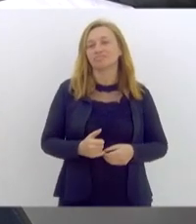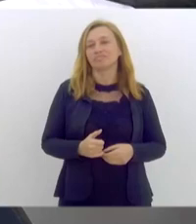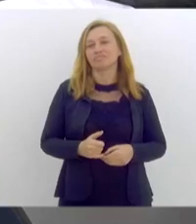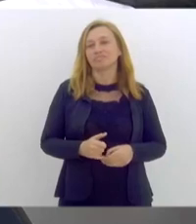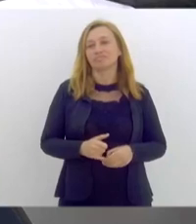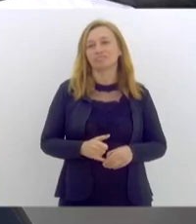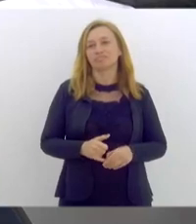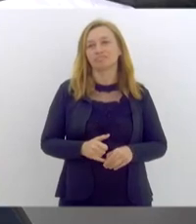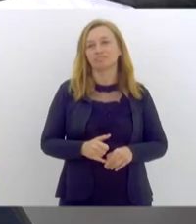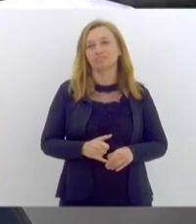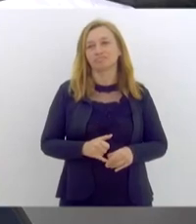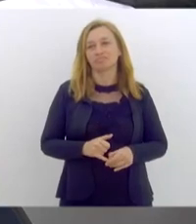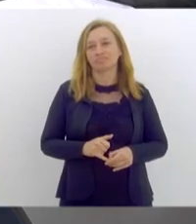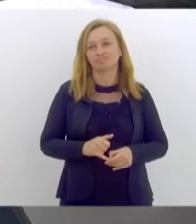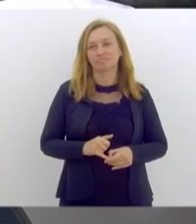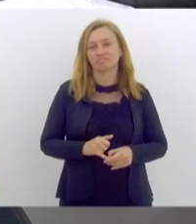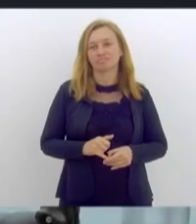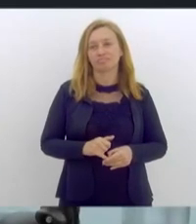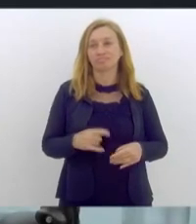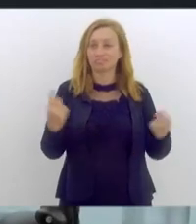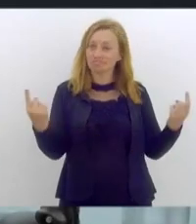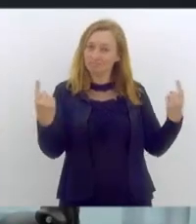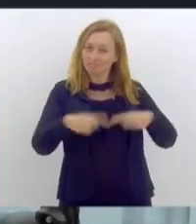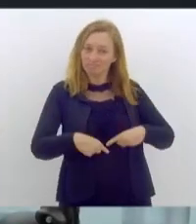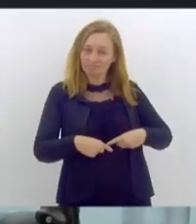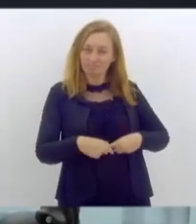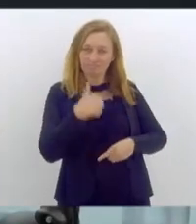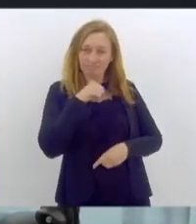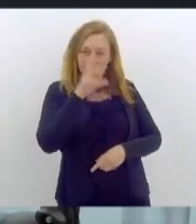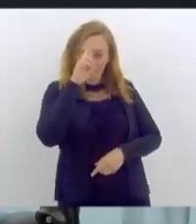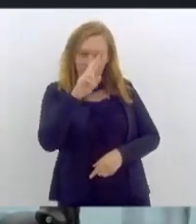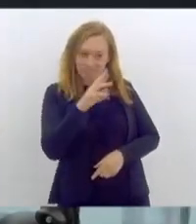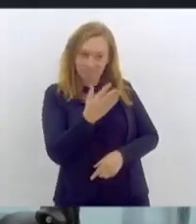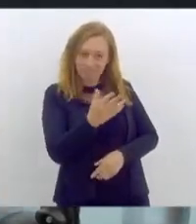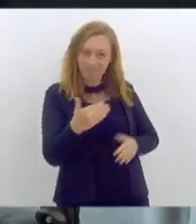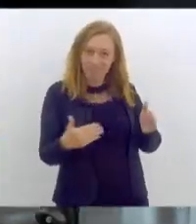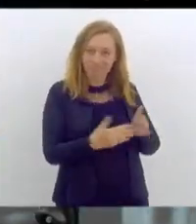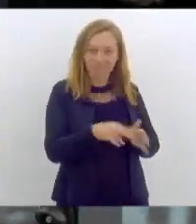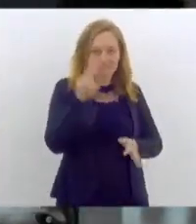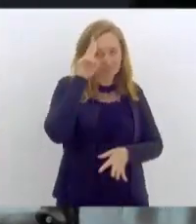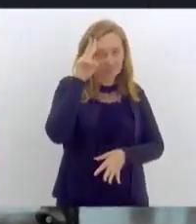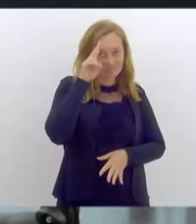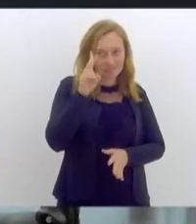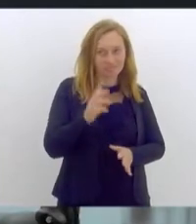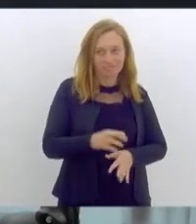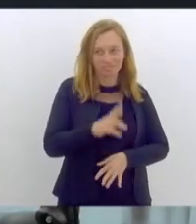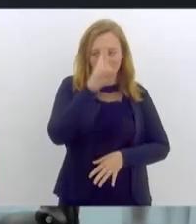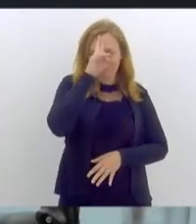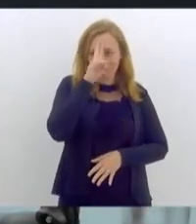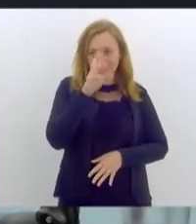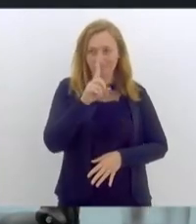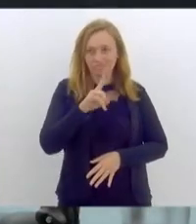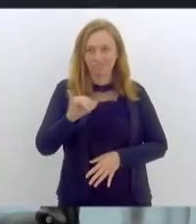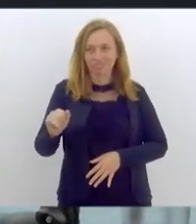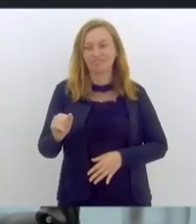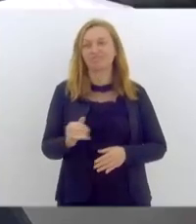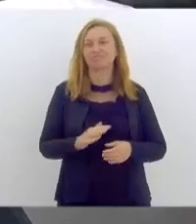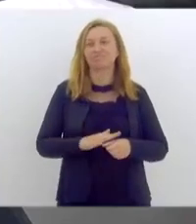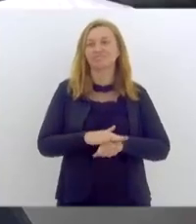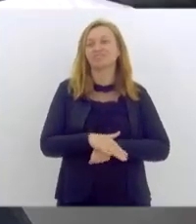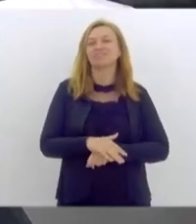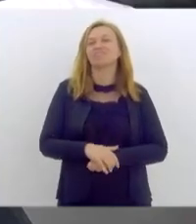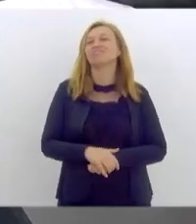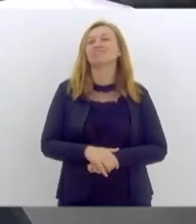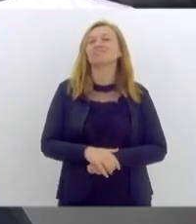fica para a senhora mesmo desafio até a segunda-feira meio-dia eu queria